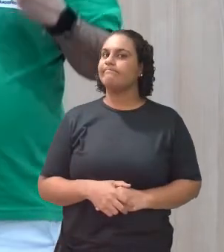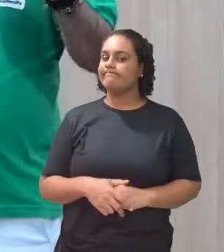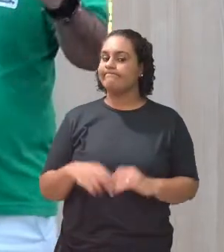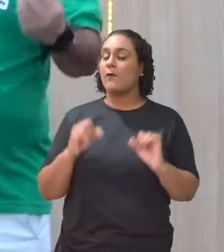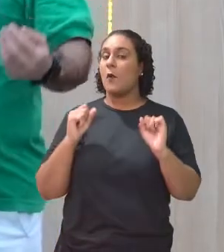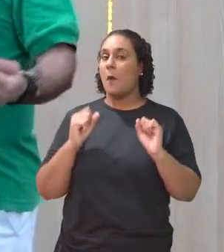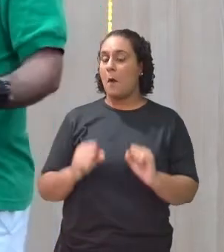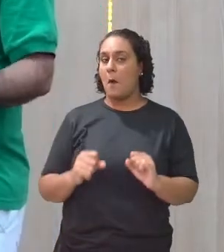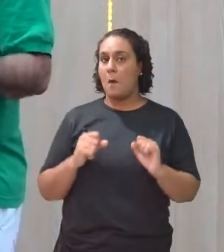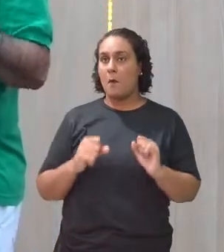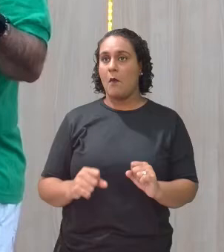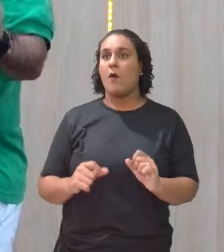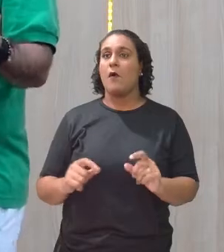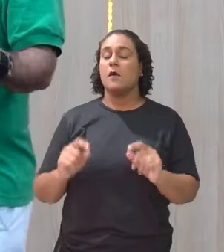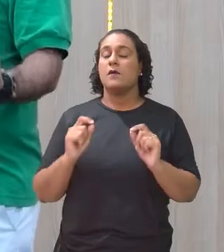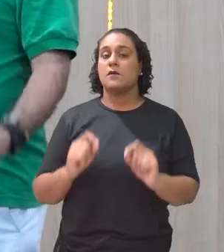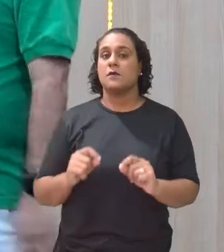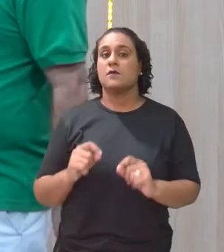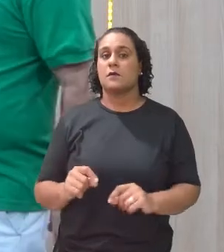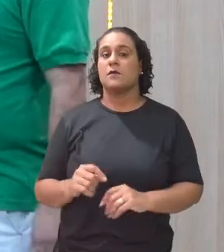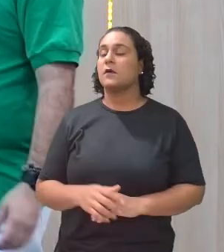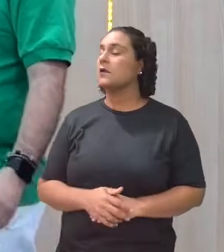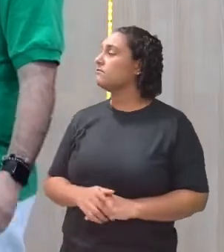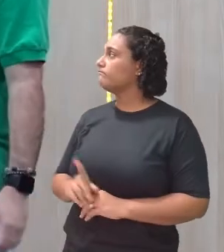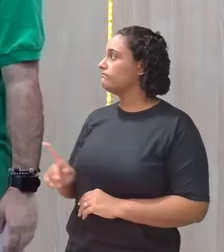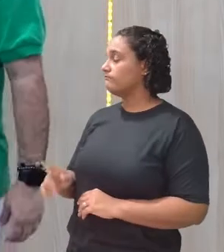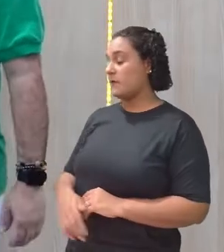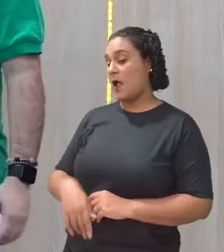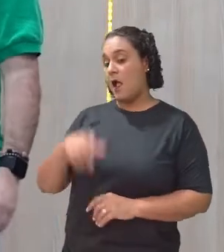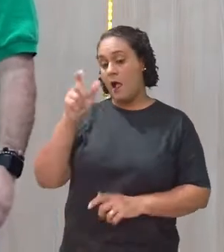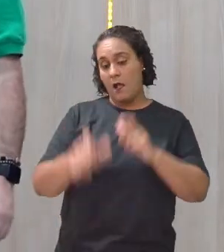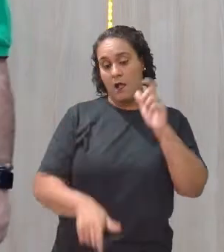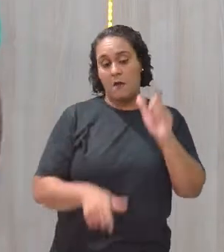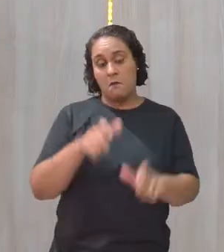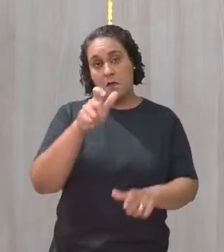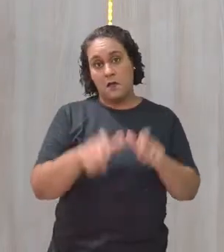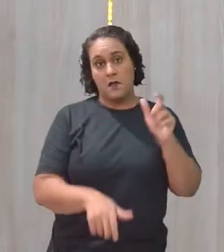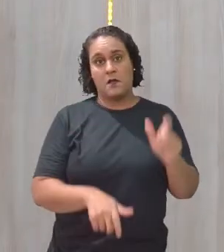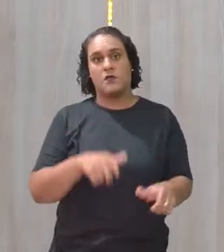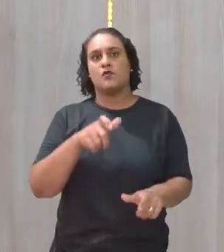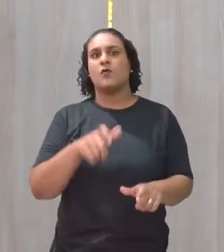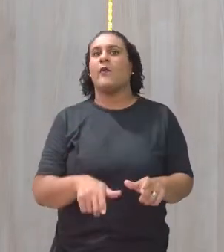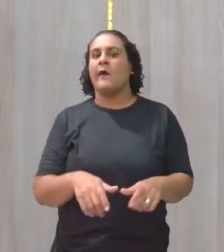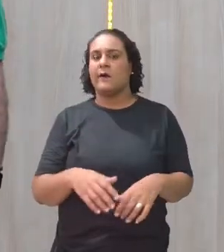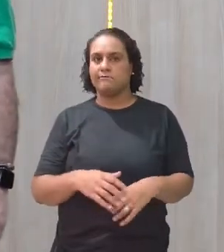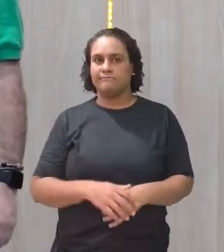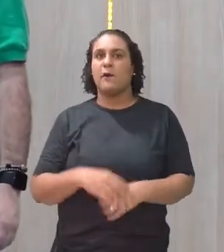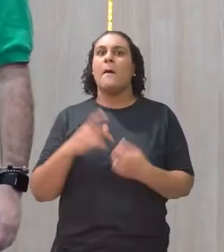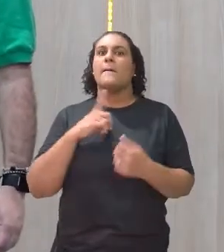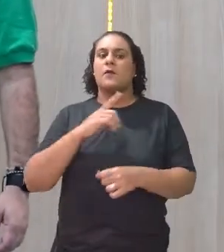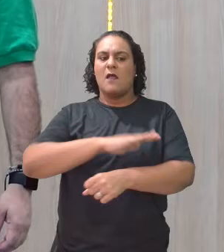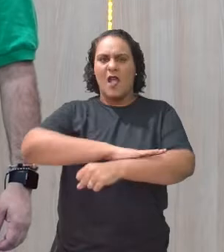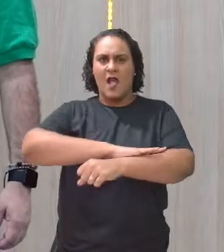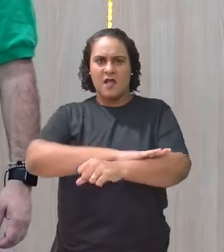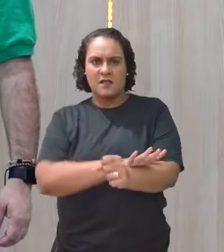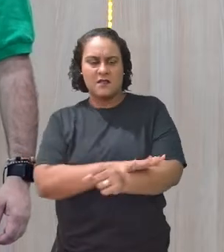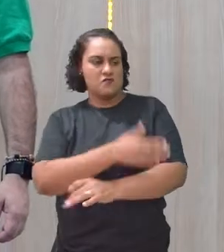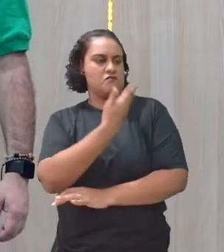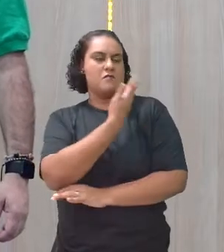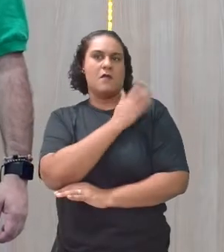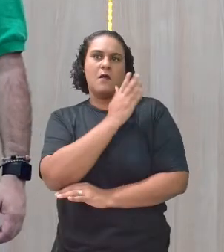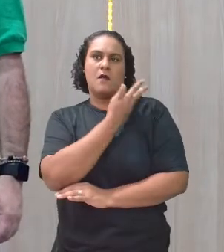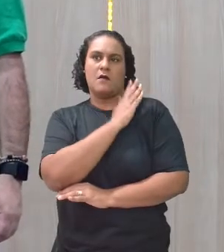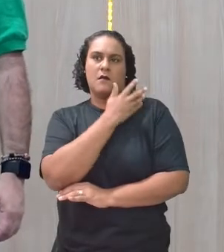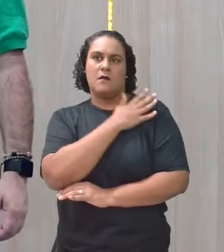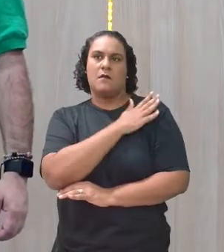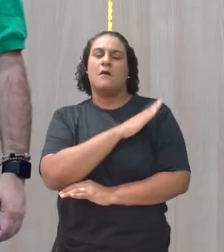estar submetendo ali aquela pessoa a situações de racismo, de discriminação,